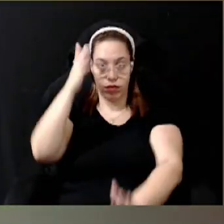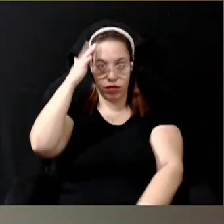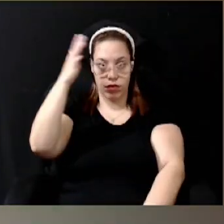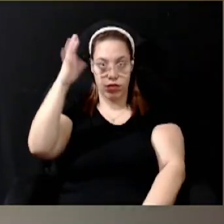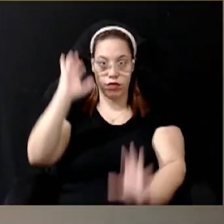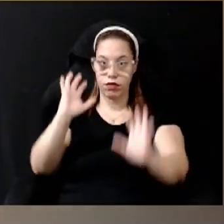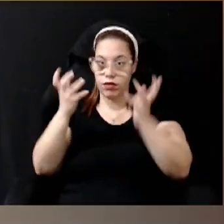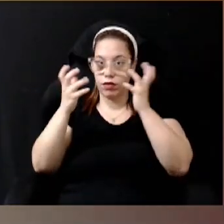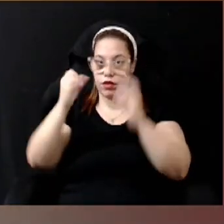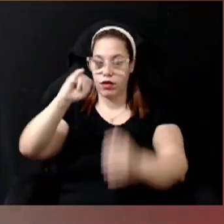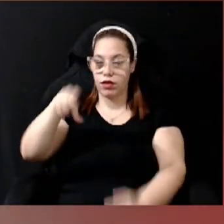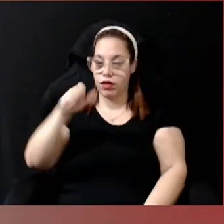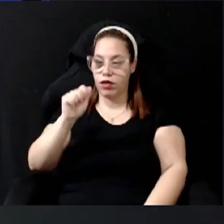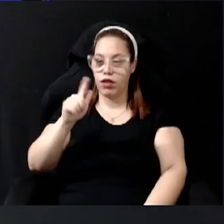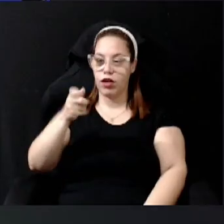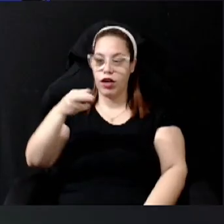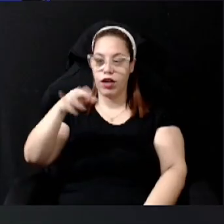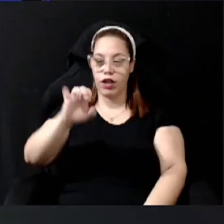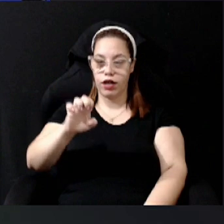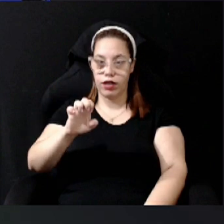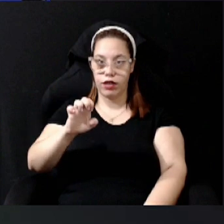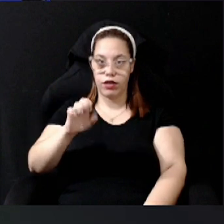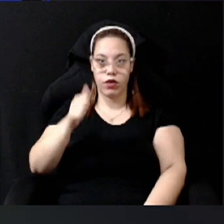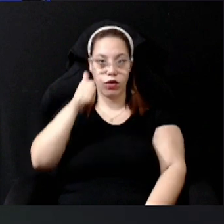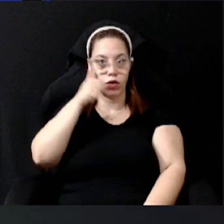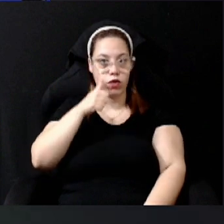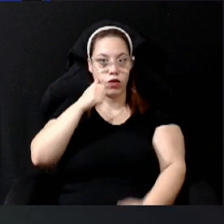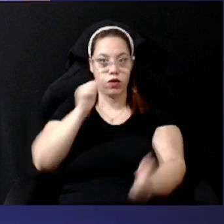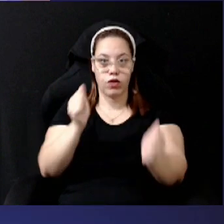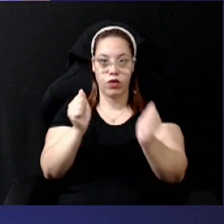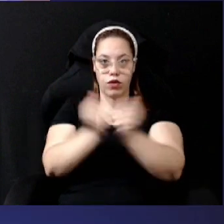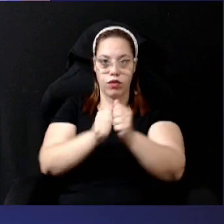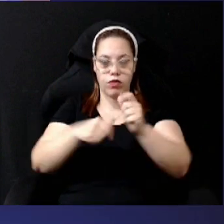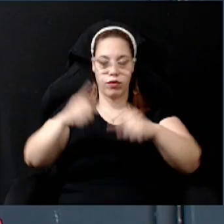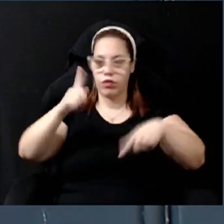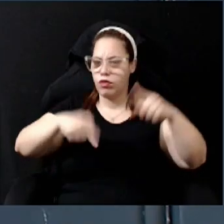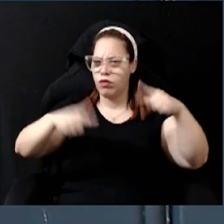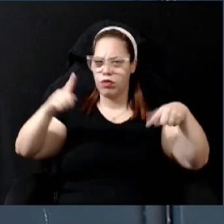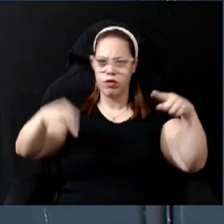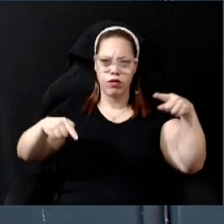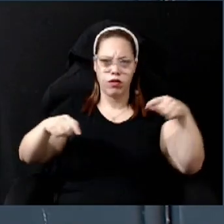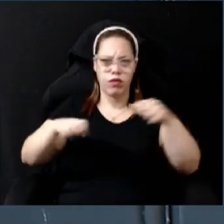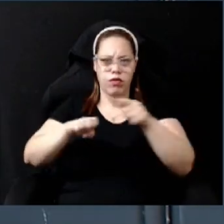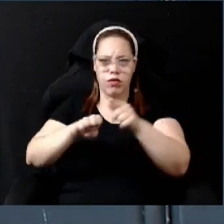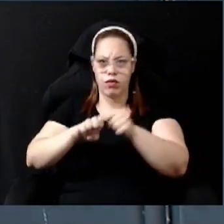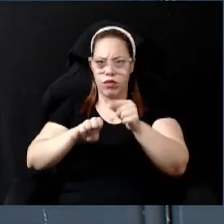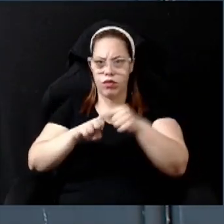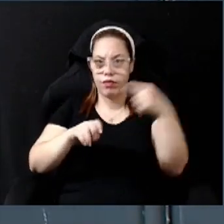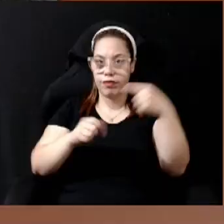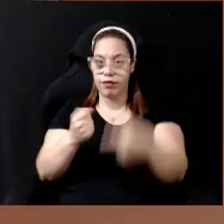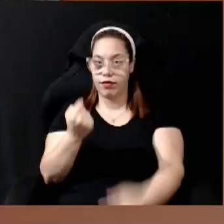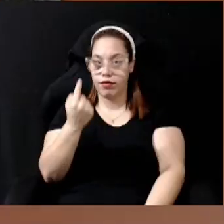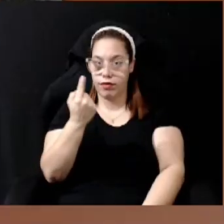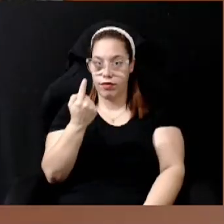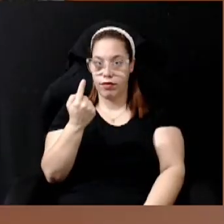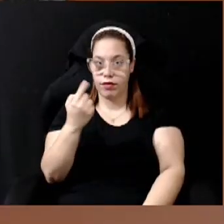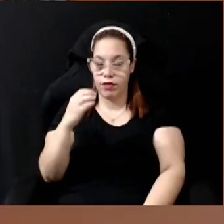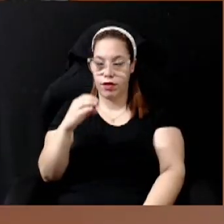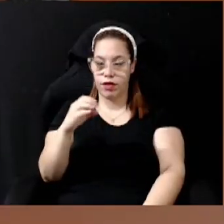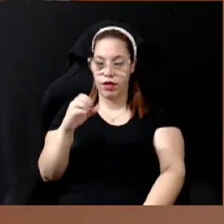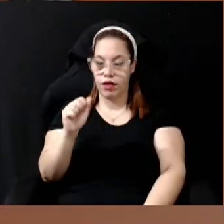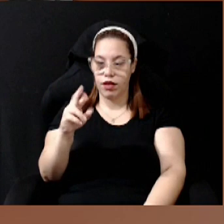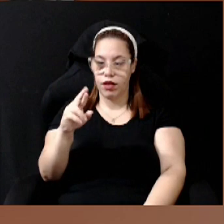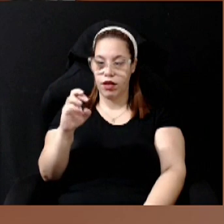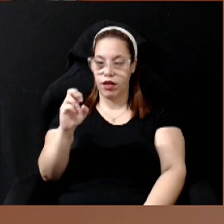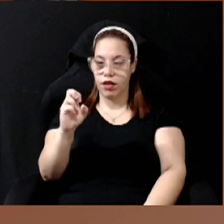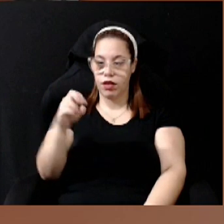Jaqueline Lisboa, une mulheres nos mais diversos tipos de negócios. Uma delas é a Karen, transista